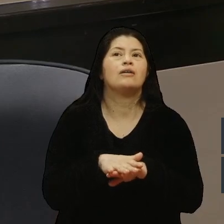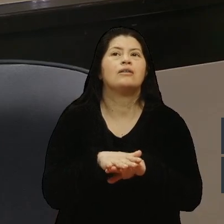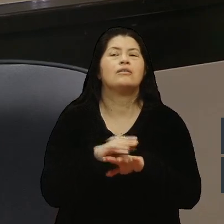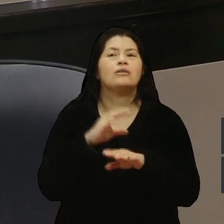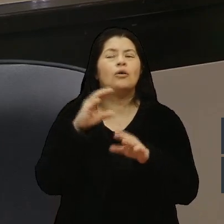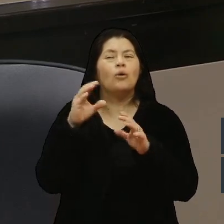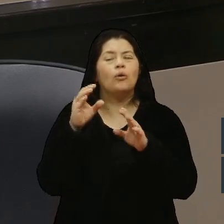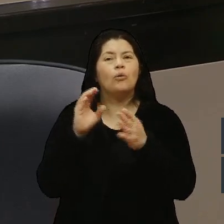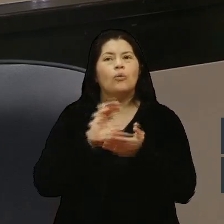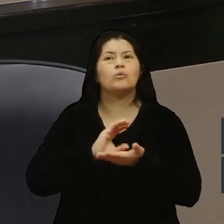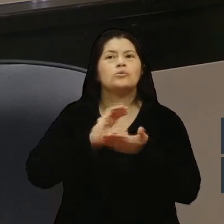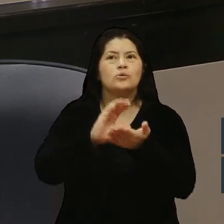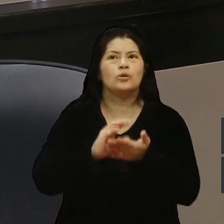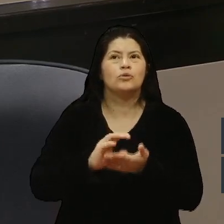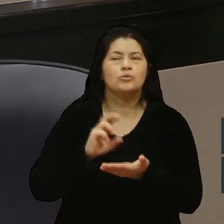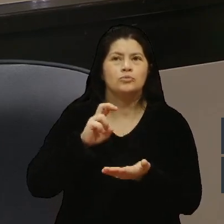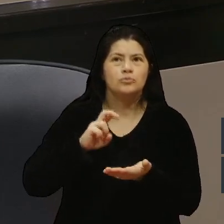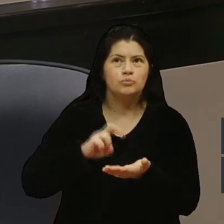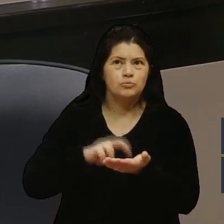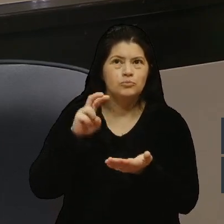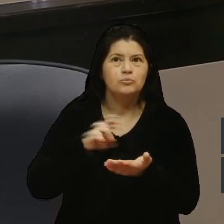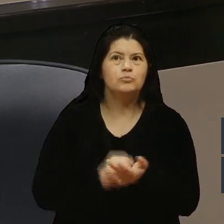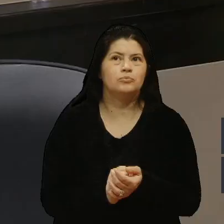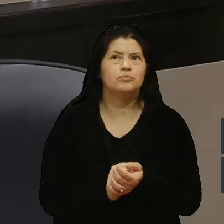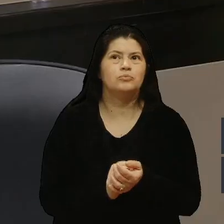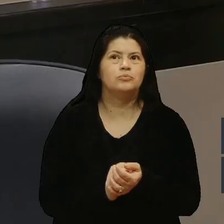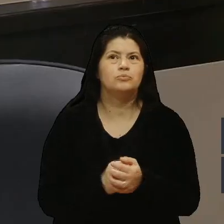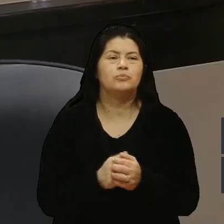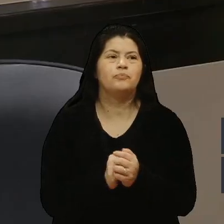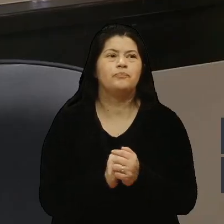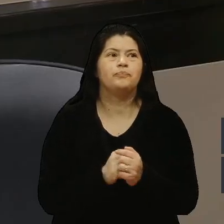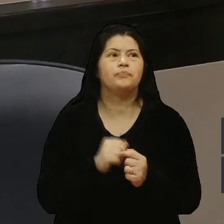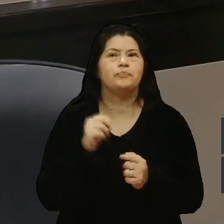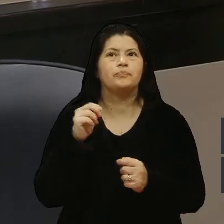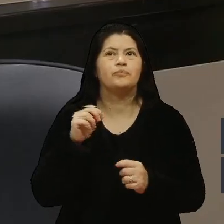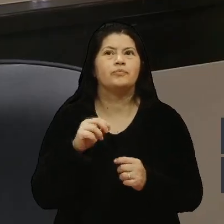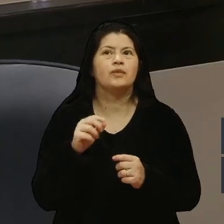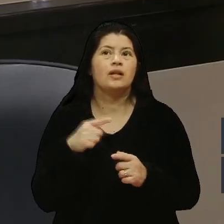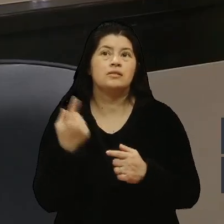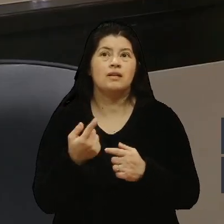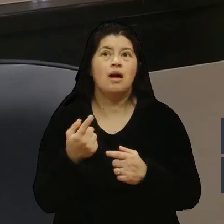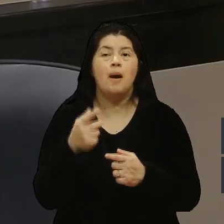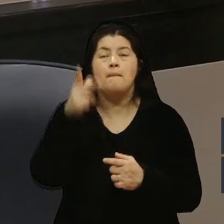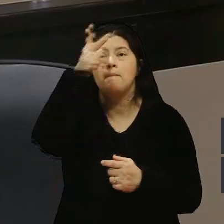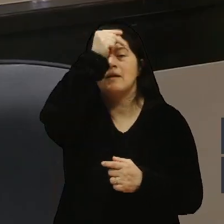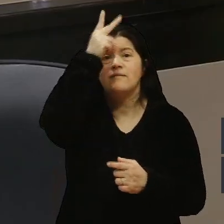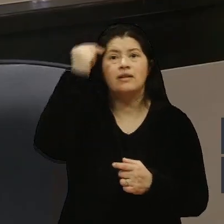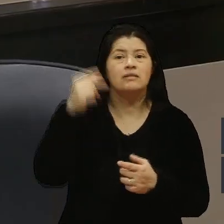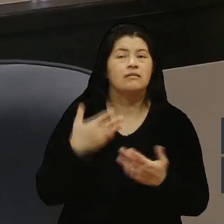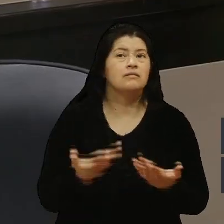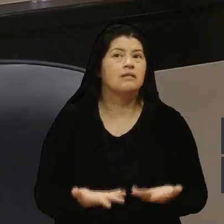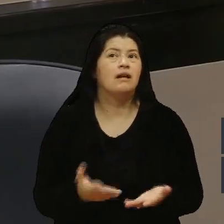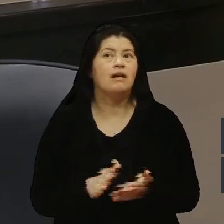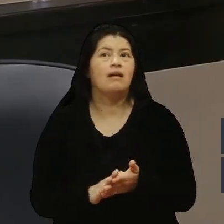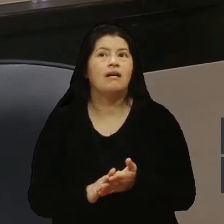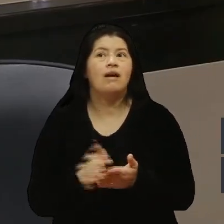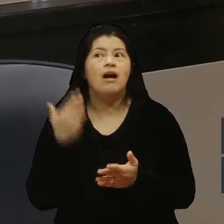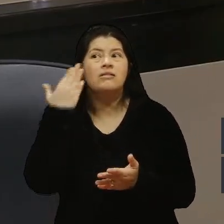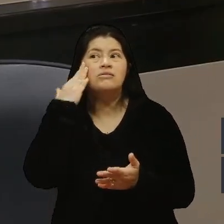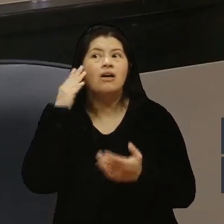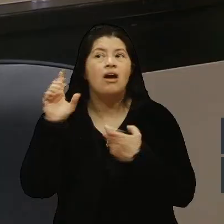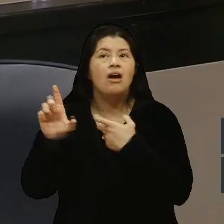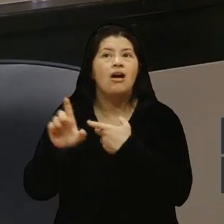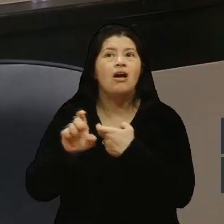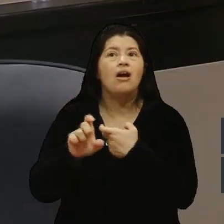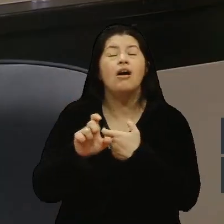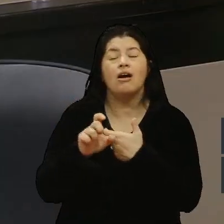Conselho Municipal. A matéria do vereador Zé D'Ambrosio seguirá para a sanção do prefeito. Aí não era inconstitucional. Eu entendo que era do Executivo